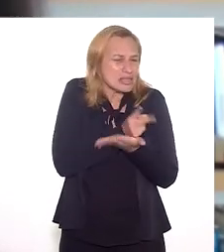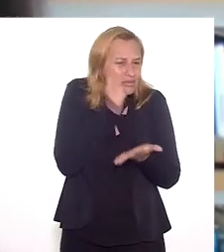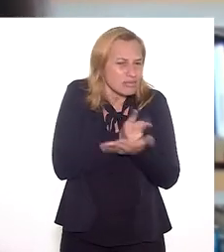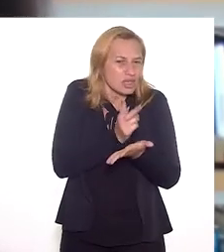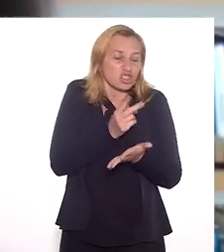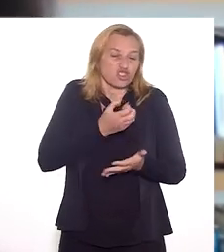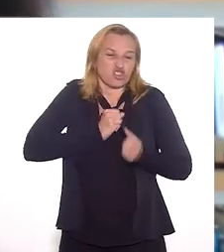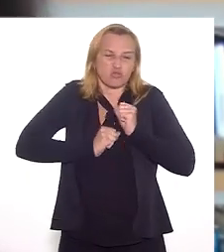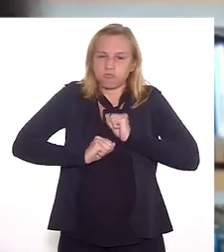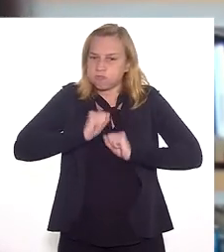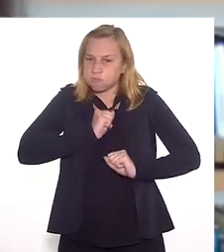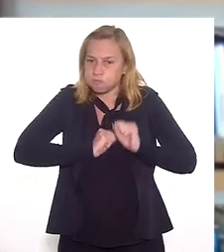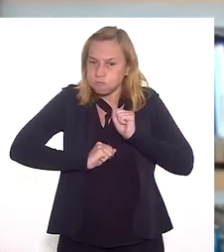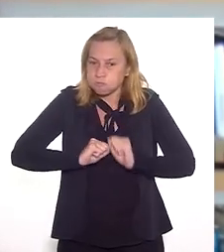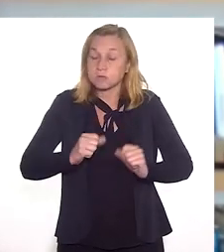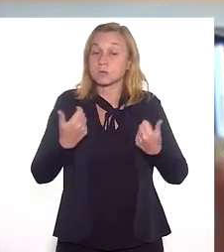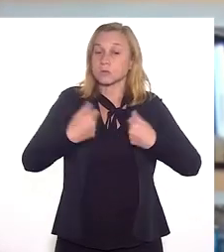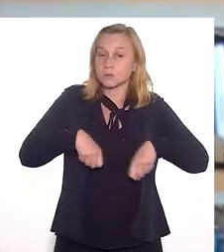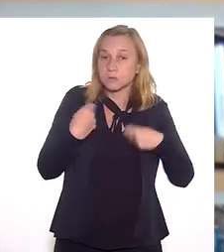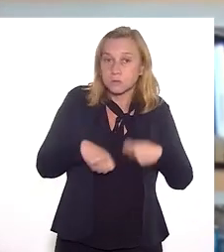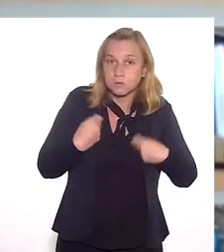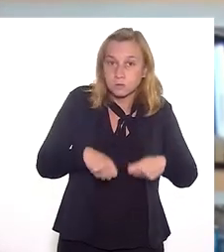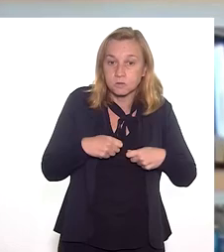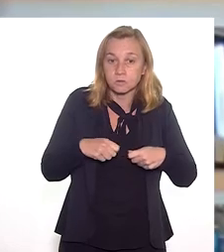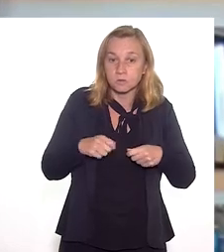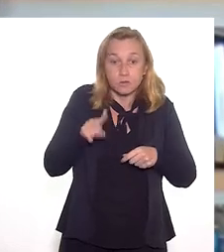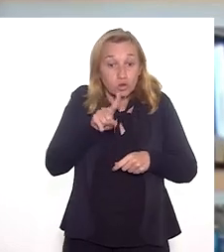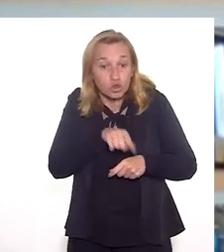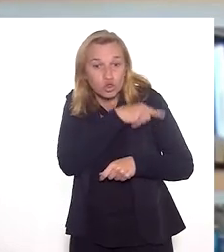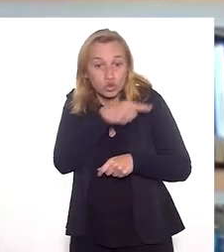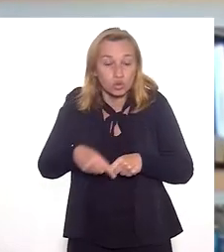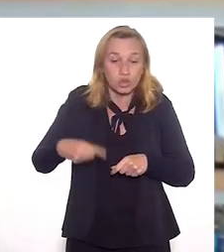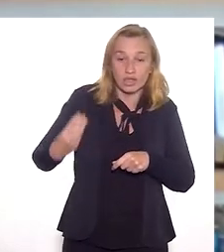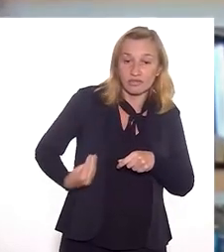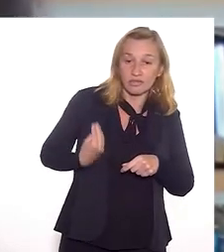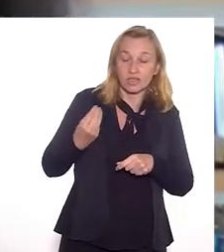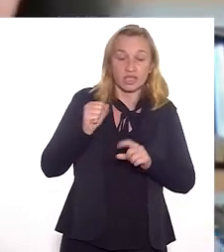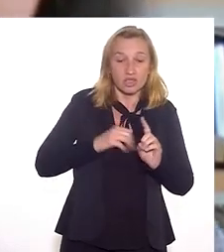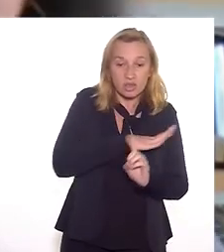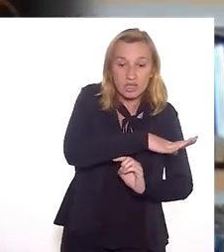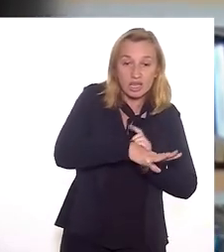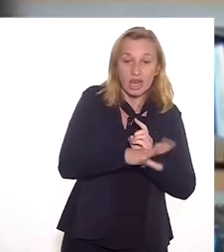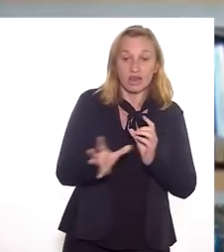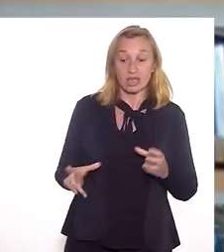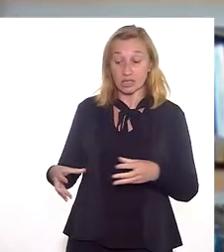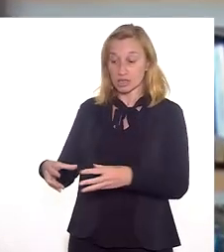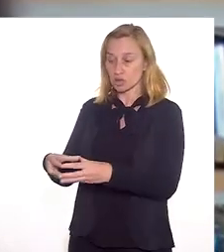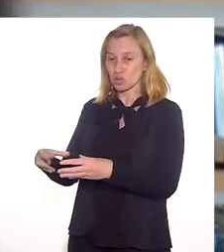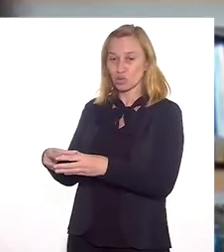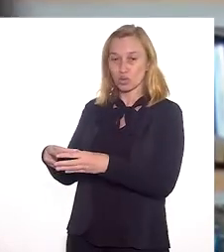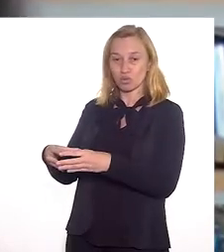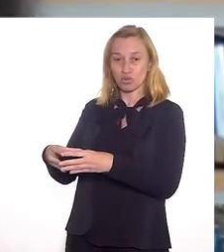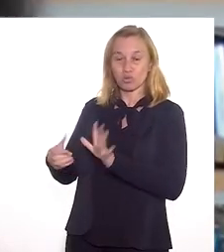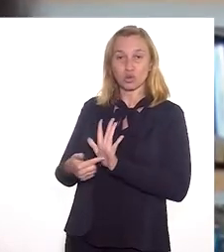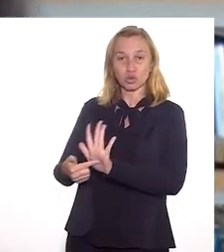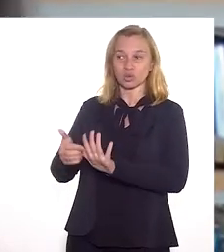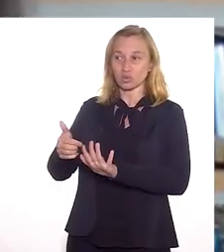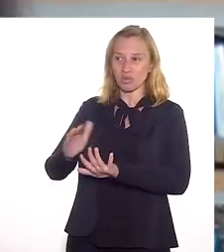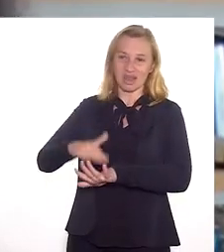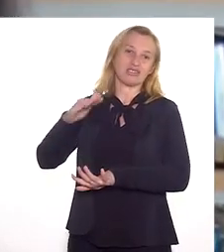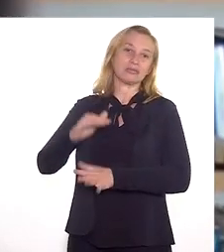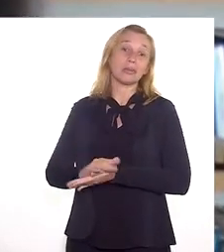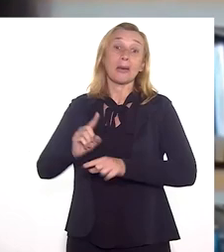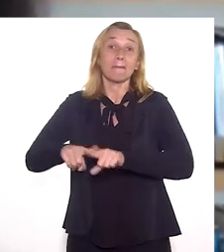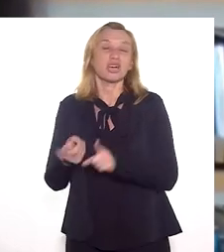ódio, de necessidade de excluir da vida social esse grupo etário foi muito visível. Mas o